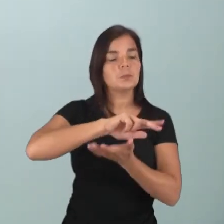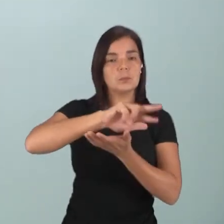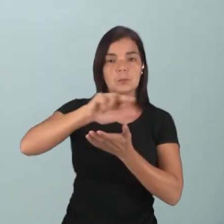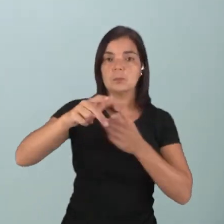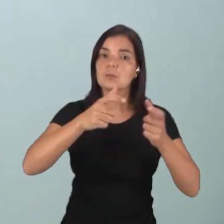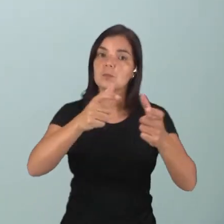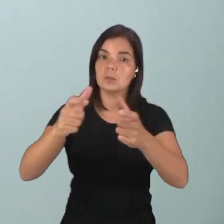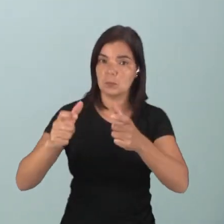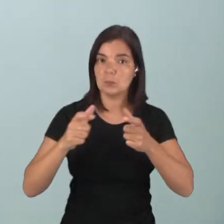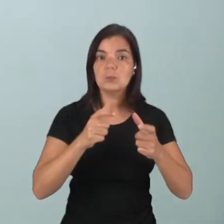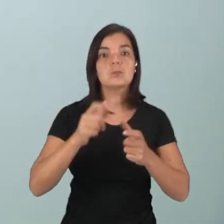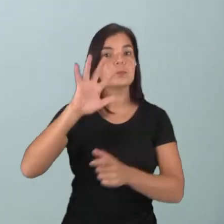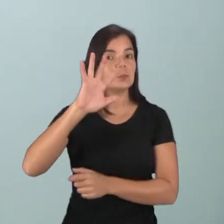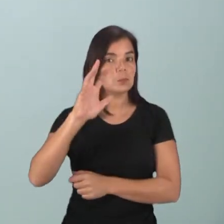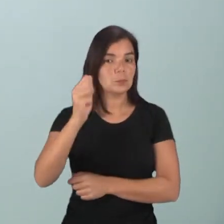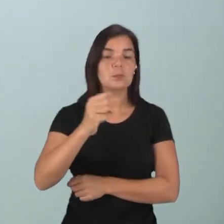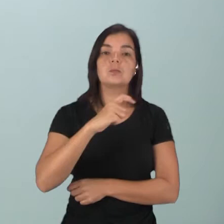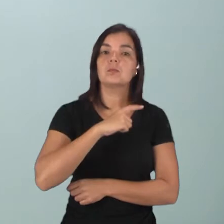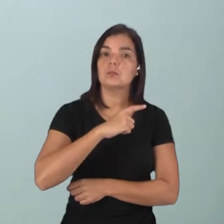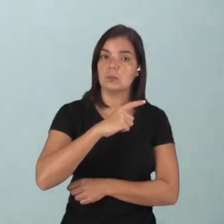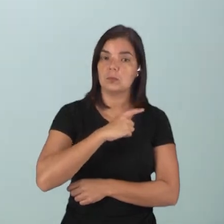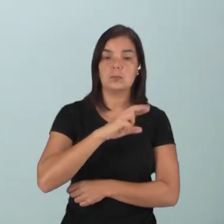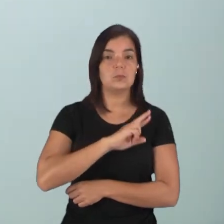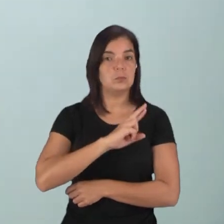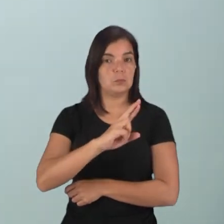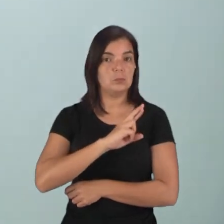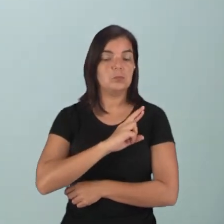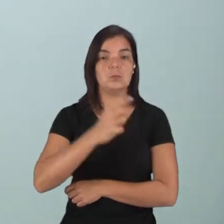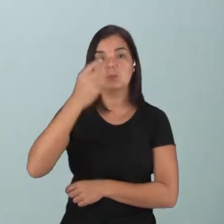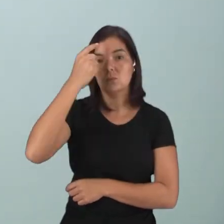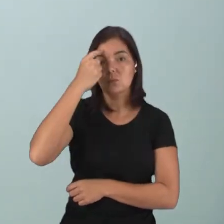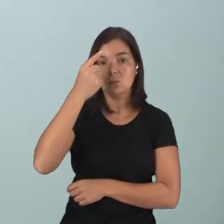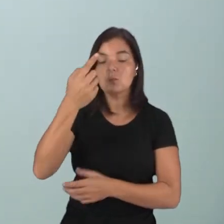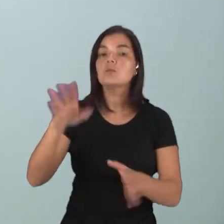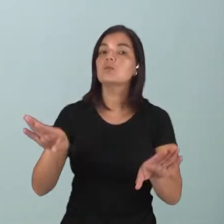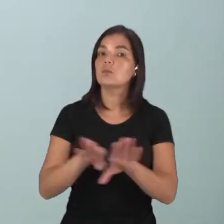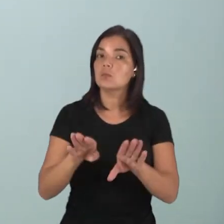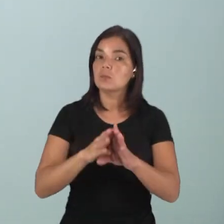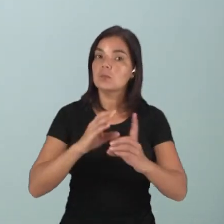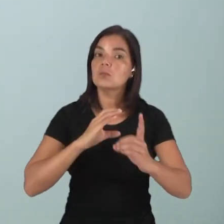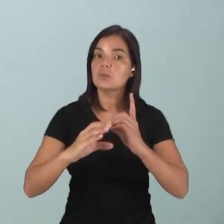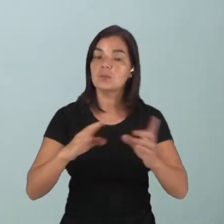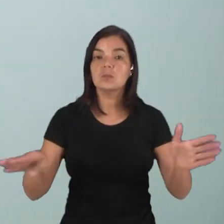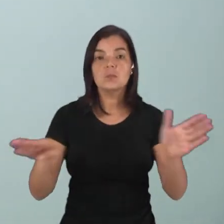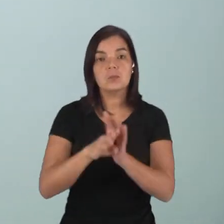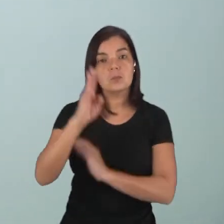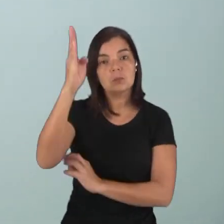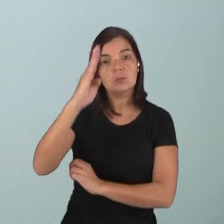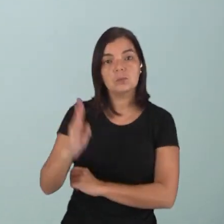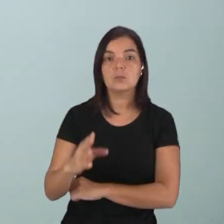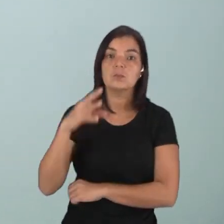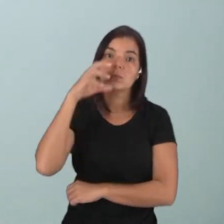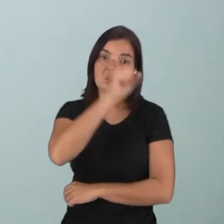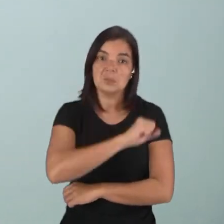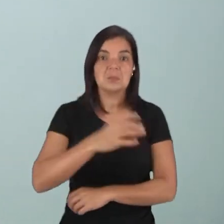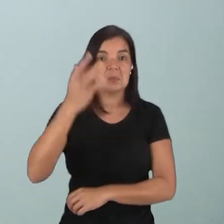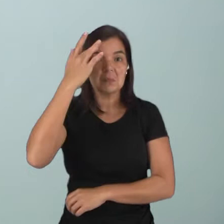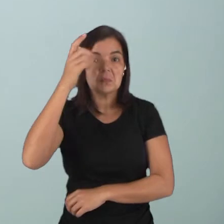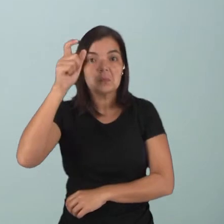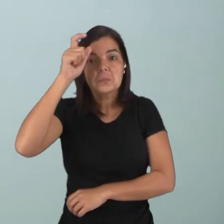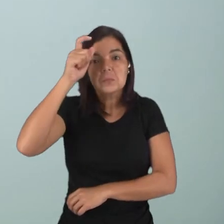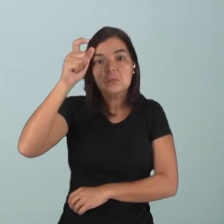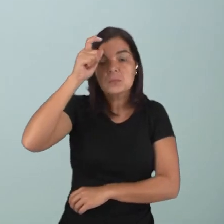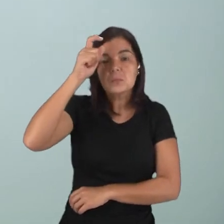diversas localidades da África que tinham sua religião, sua forma de culto, e chegou aqui no Brasil, de repente era demoníaco,